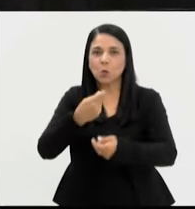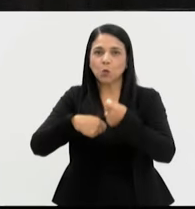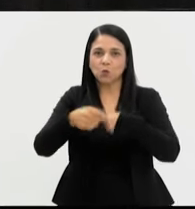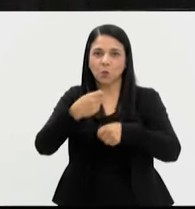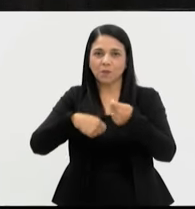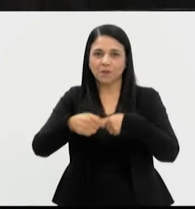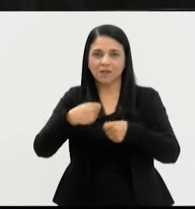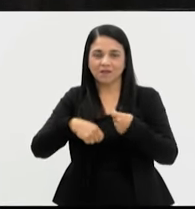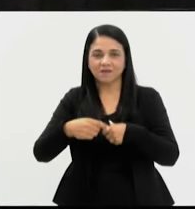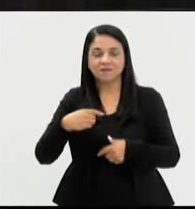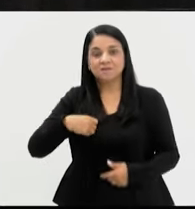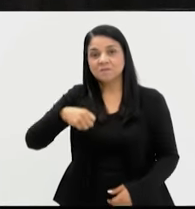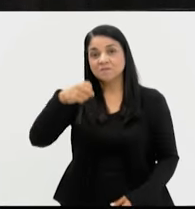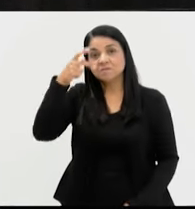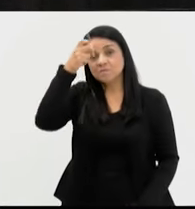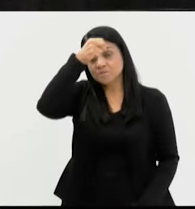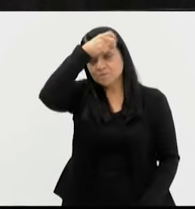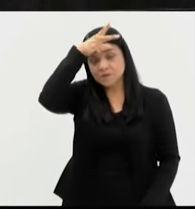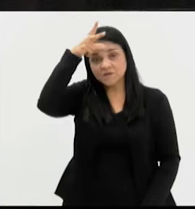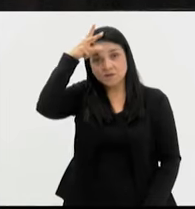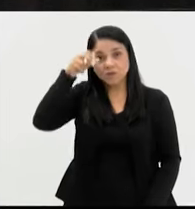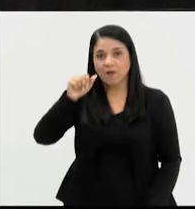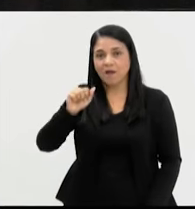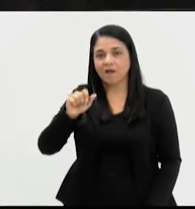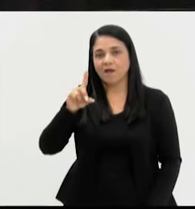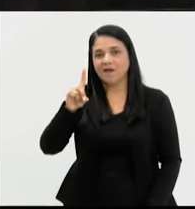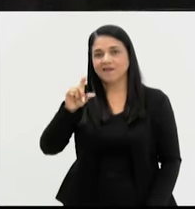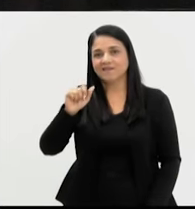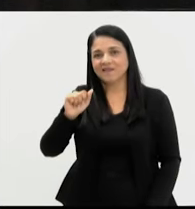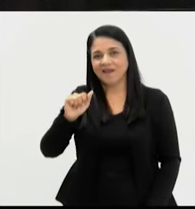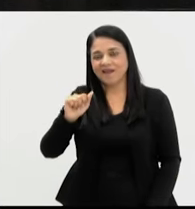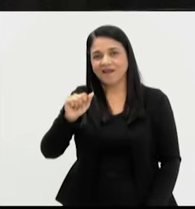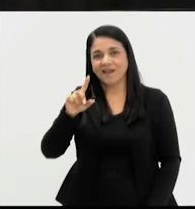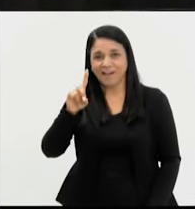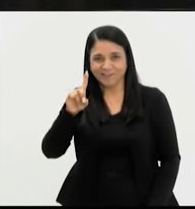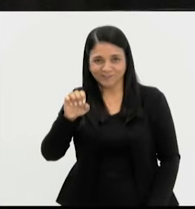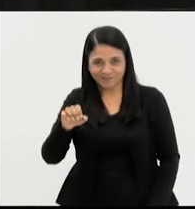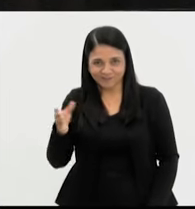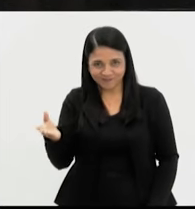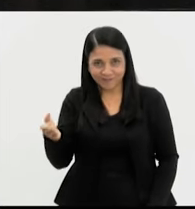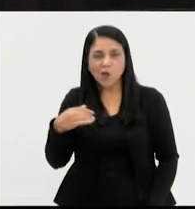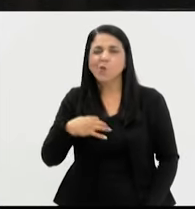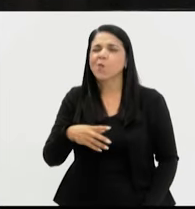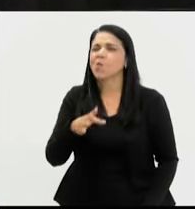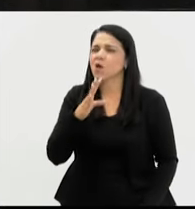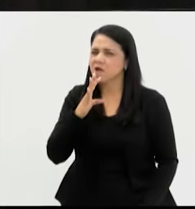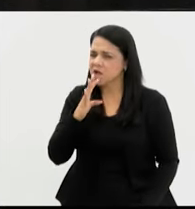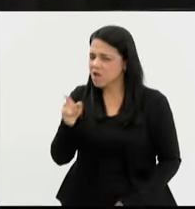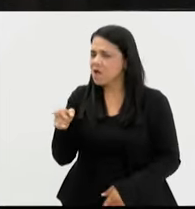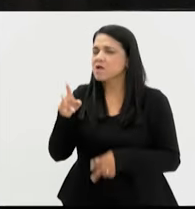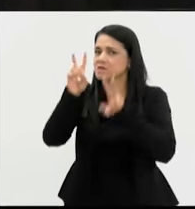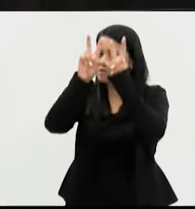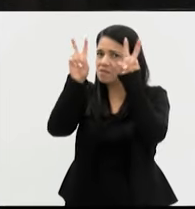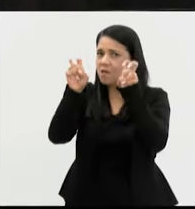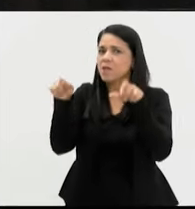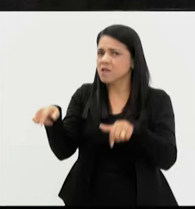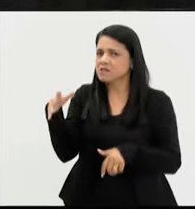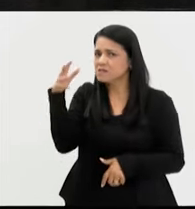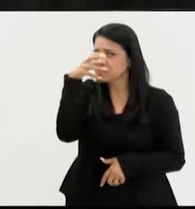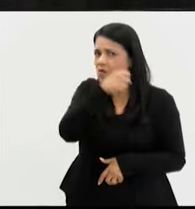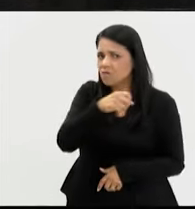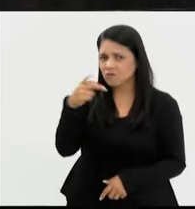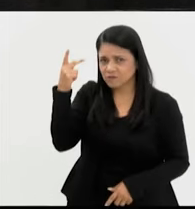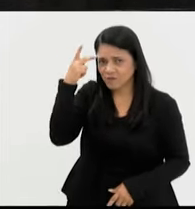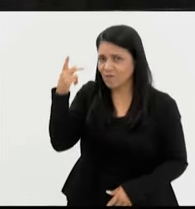prefeito Haddad então ele conhece bem esse tema porque ele salvou São Paulo a época